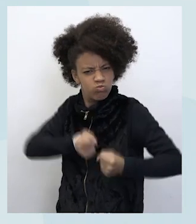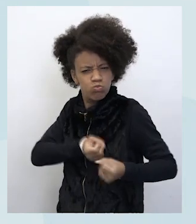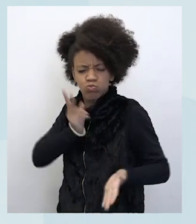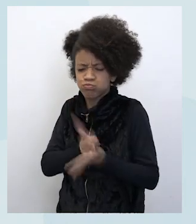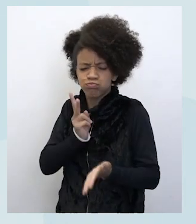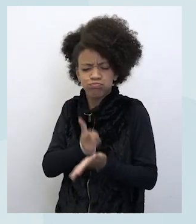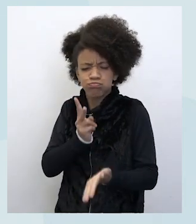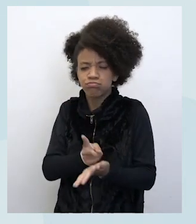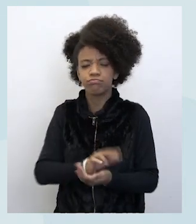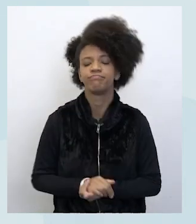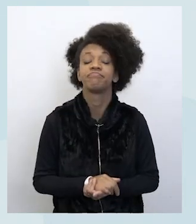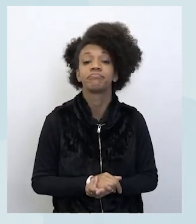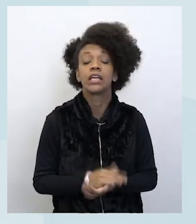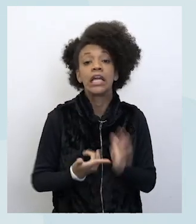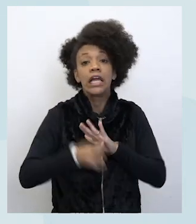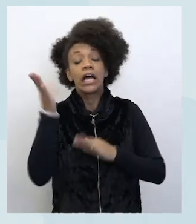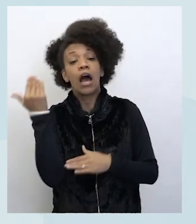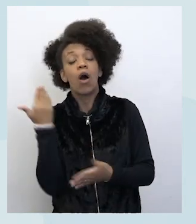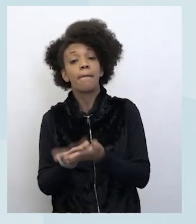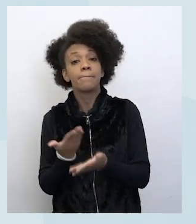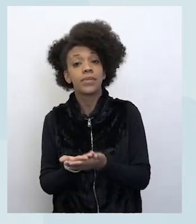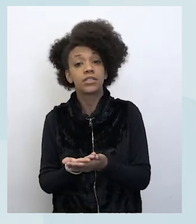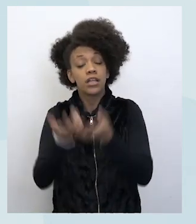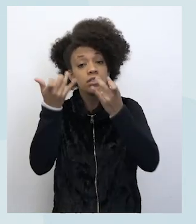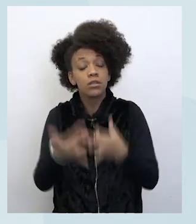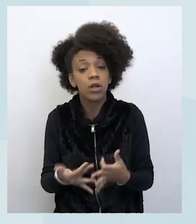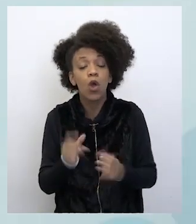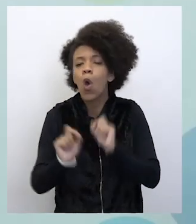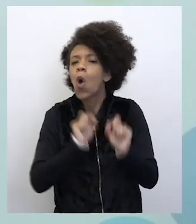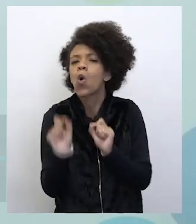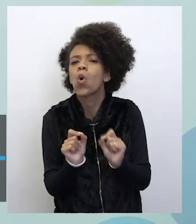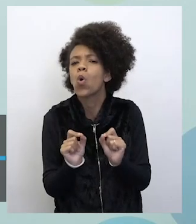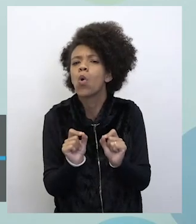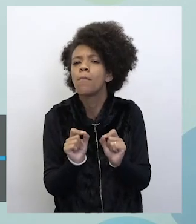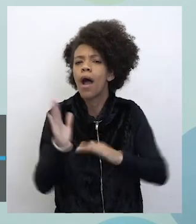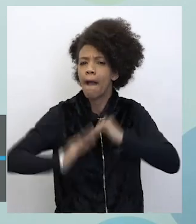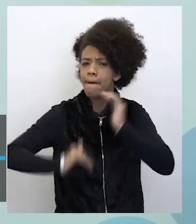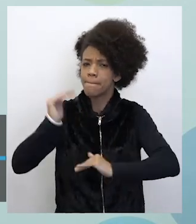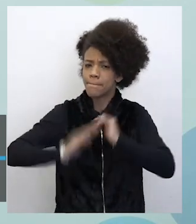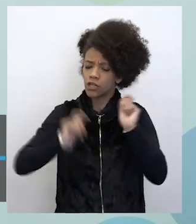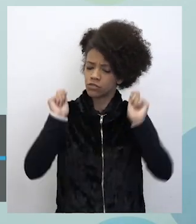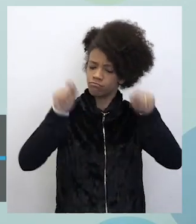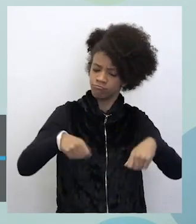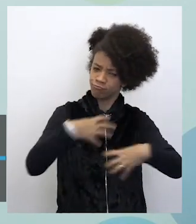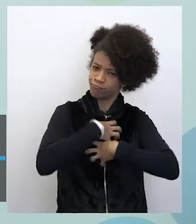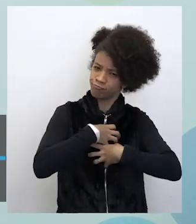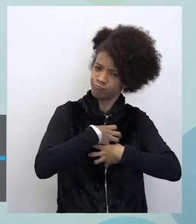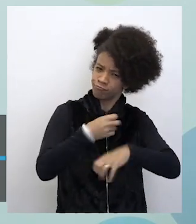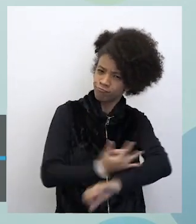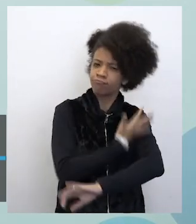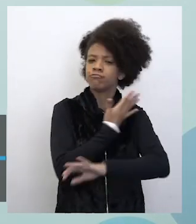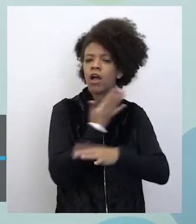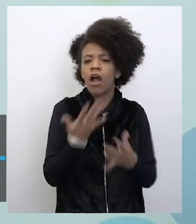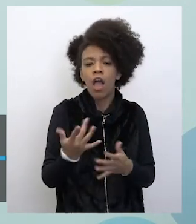ele. Na aula passada, a gente falou muito de como a prática dessas competências socioemocionais de